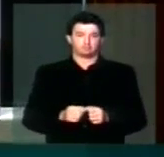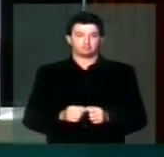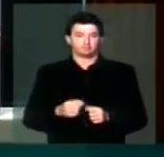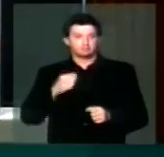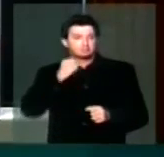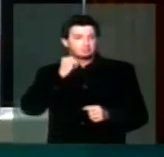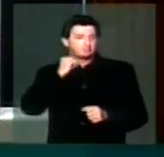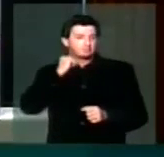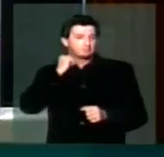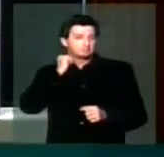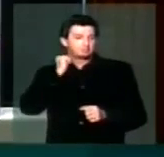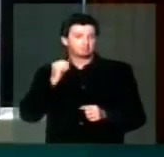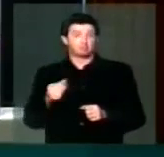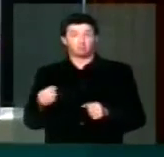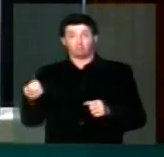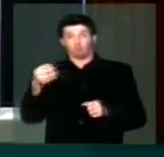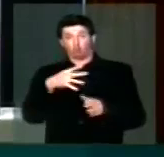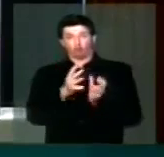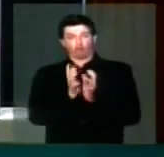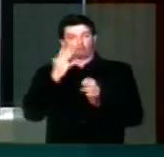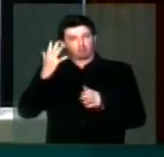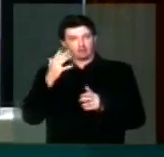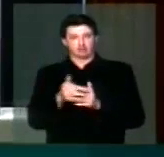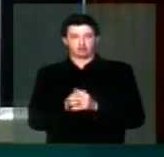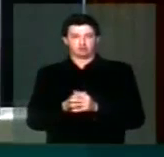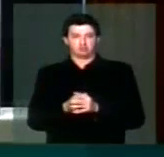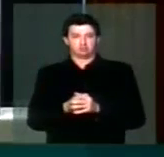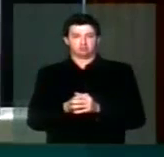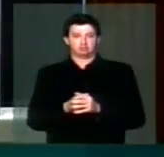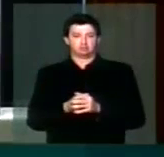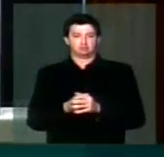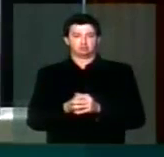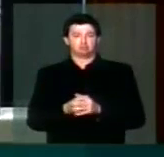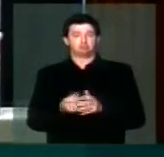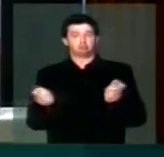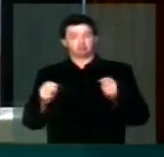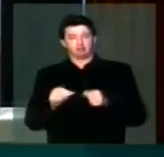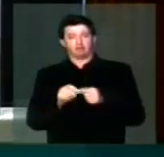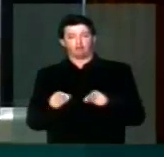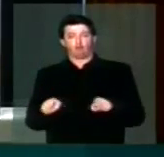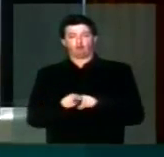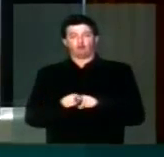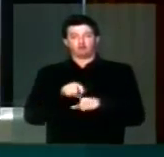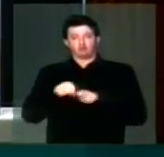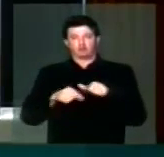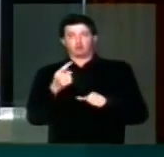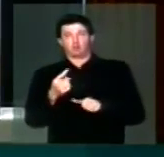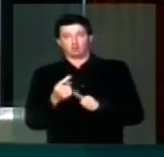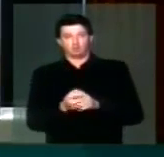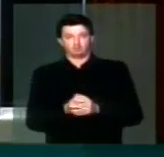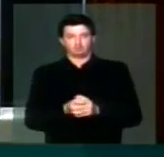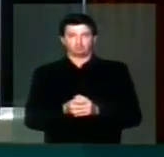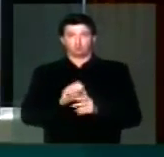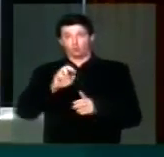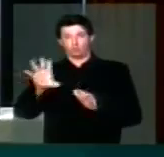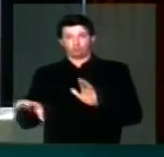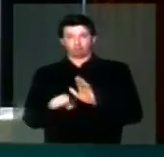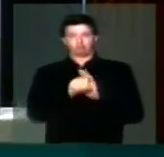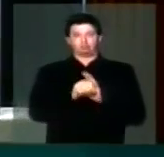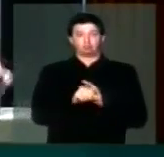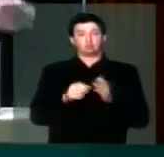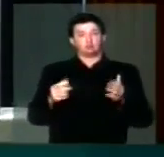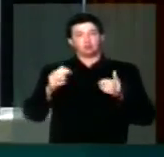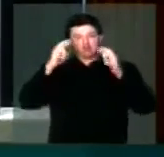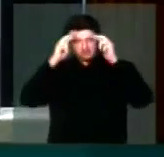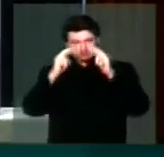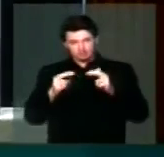este novo partido possa realizar fusão ou incorporação. Desta forma, nós